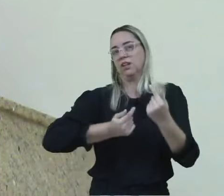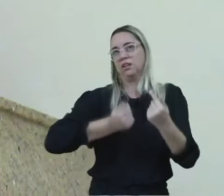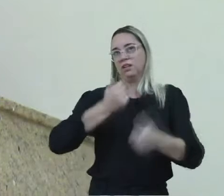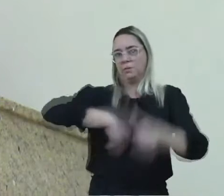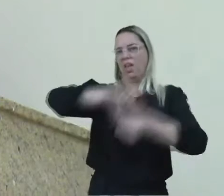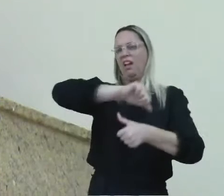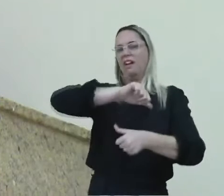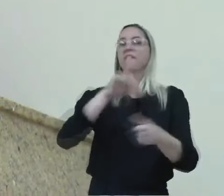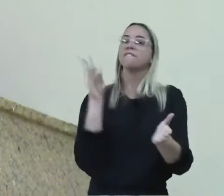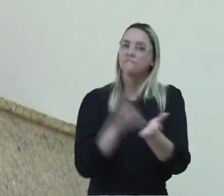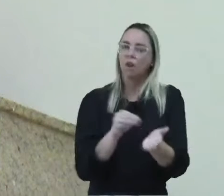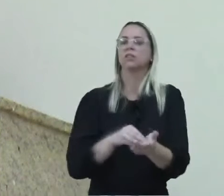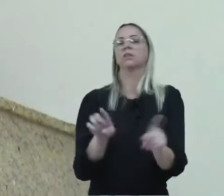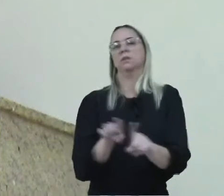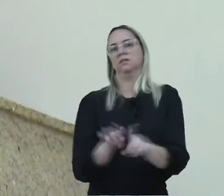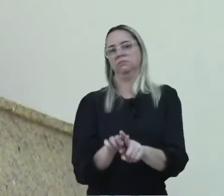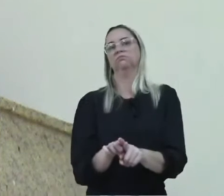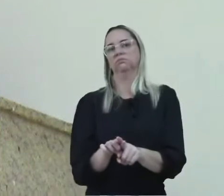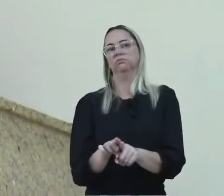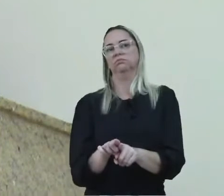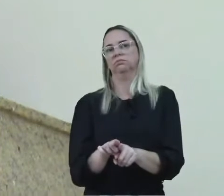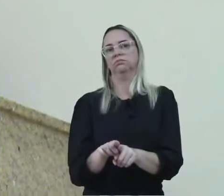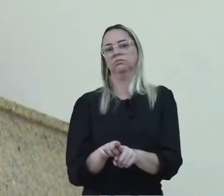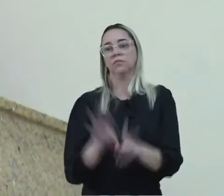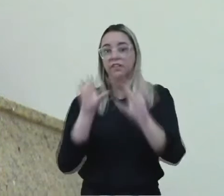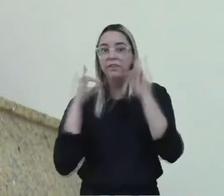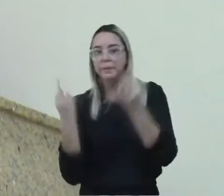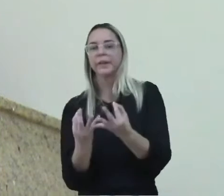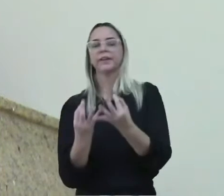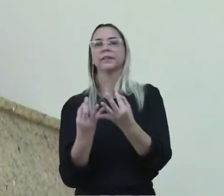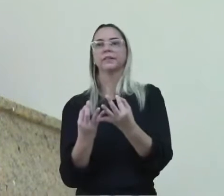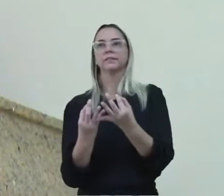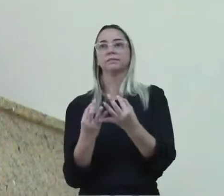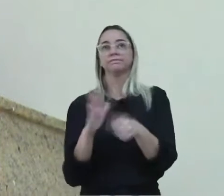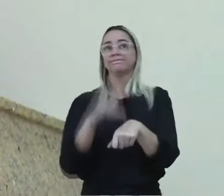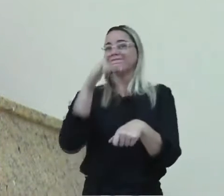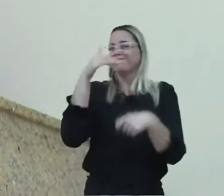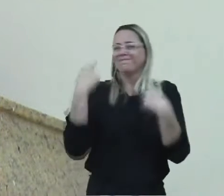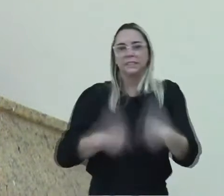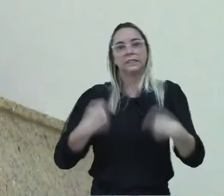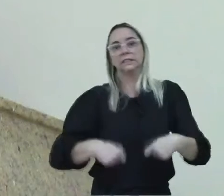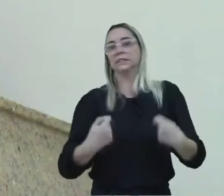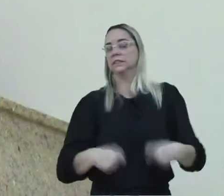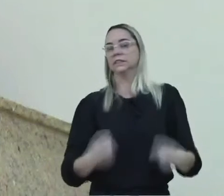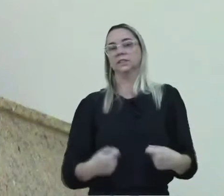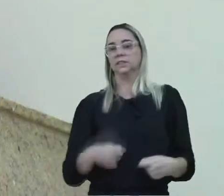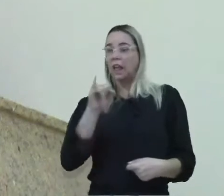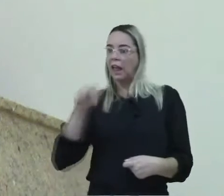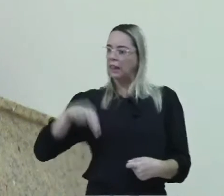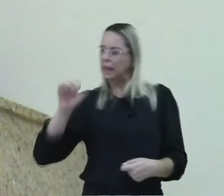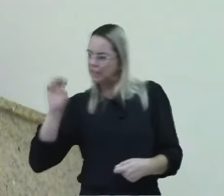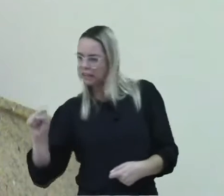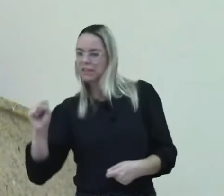aí boa parte da sua vida ao atendimento às famílias, né, que mais precisam, que a gente só vai para o INSS